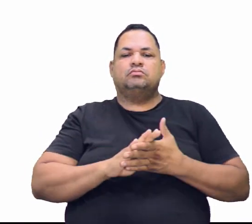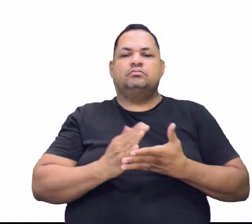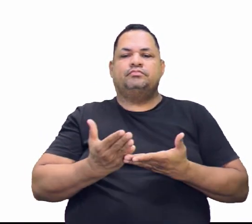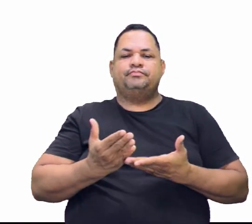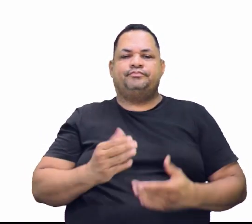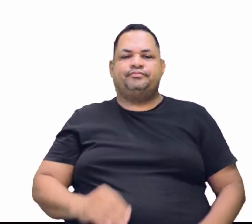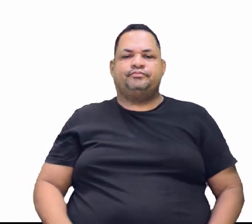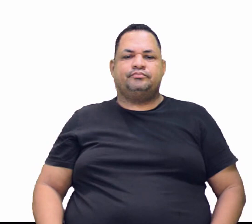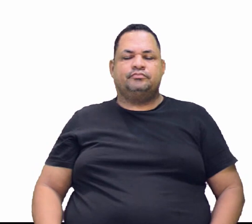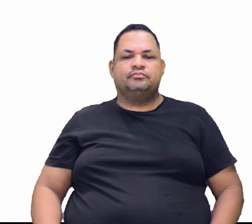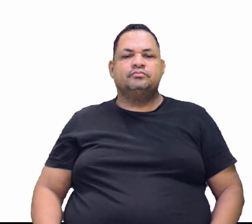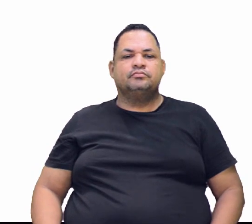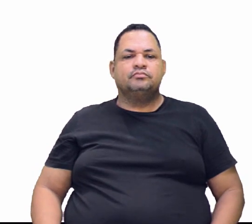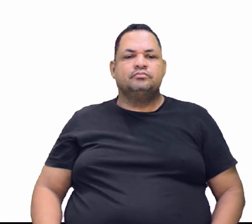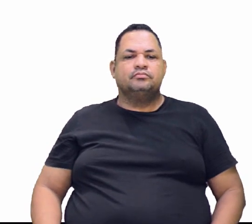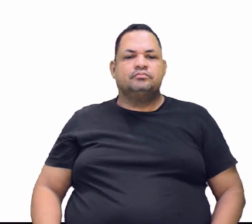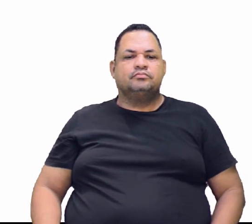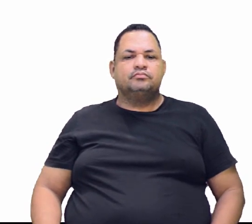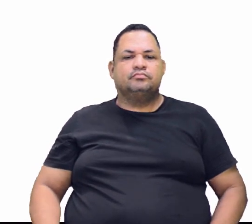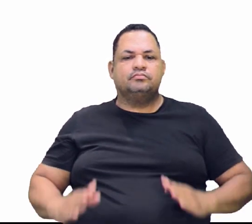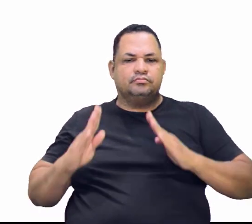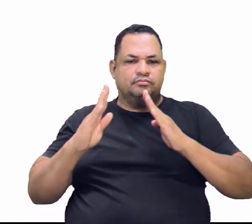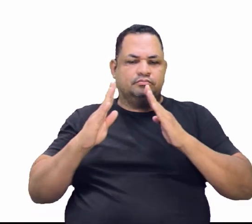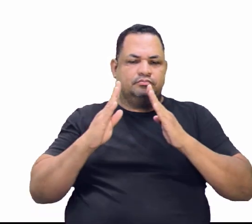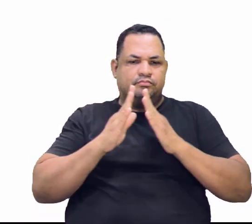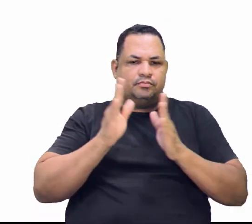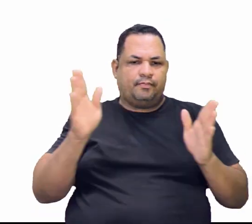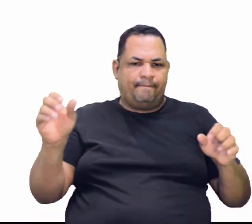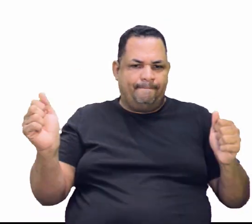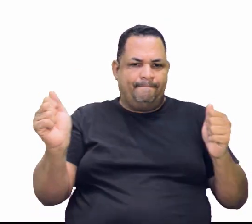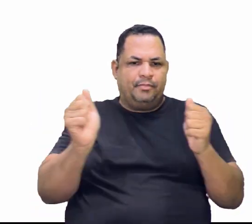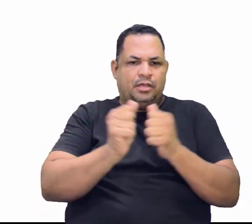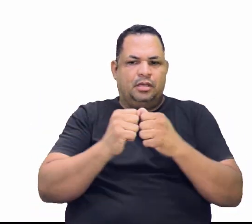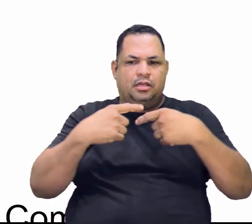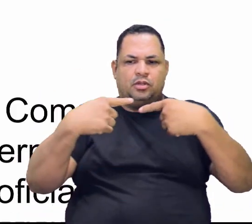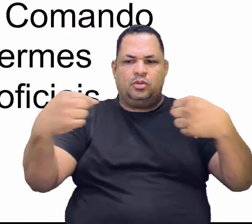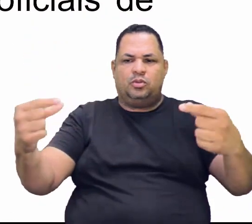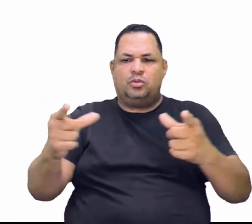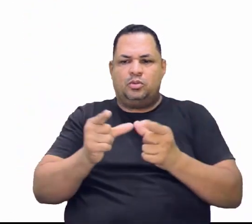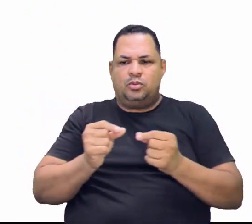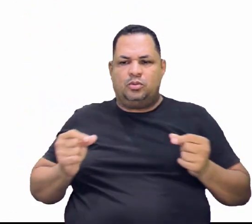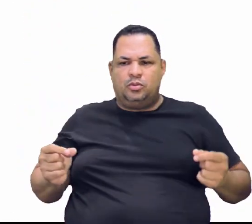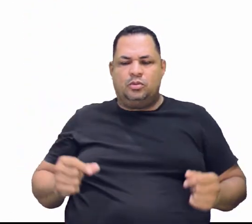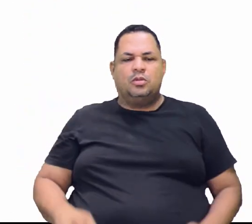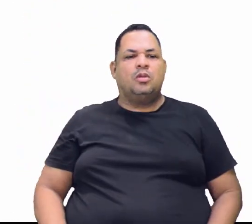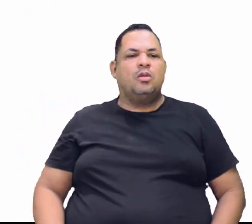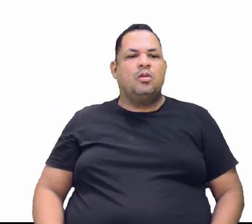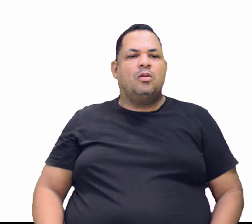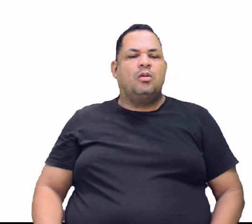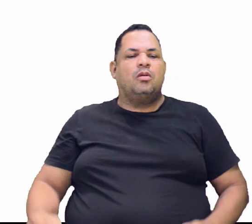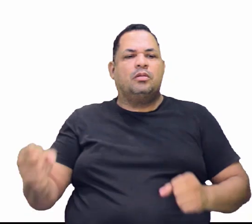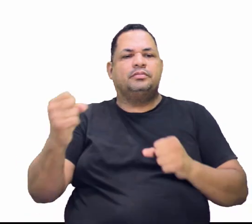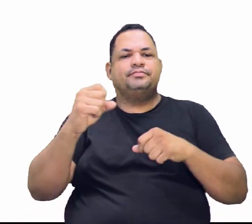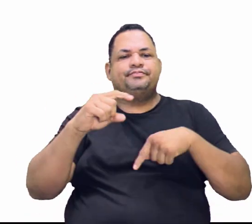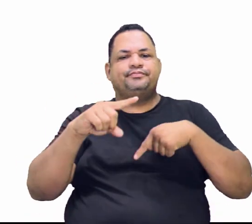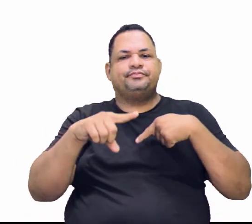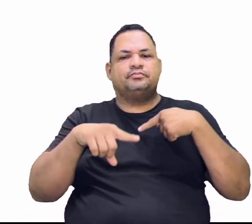Coimbra, que é bem vizinho do Forte Príncipe da Beira. Olha só, em